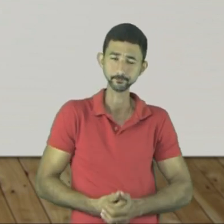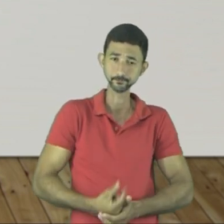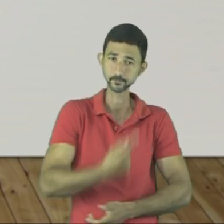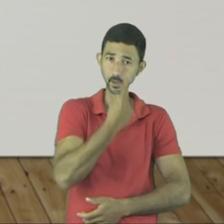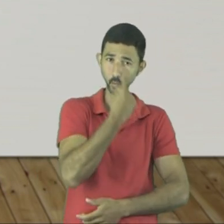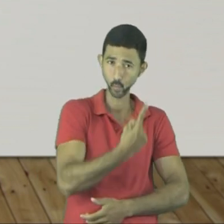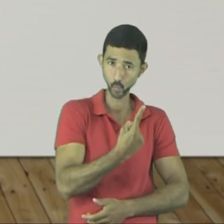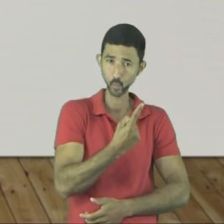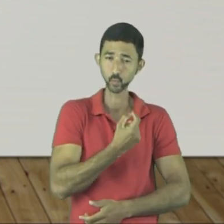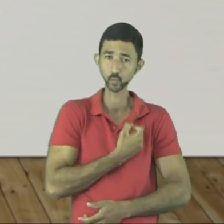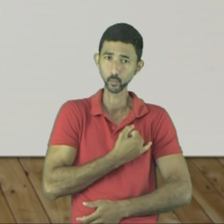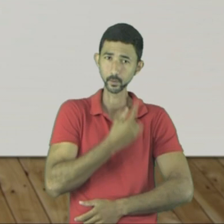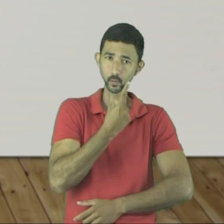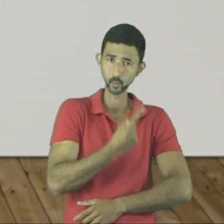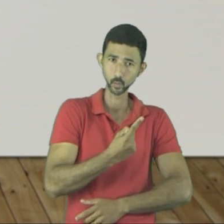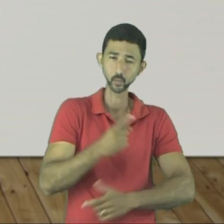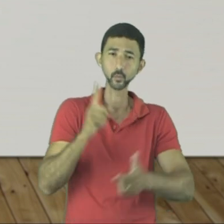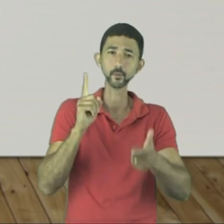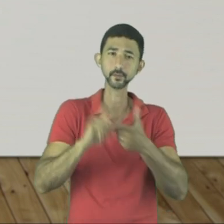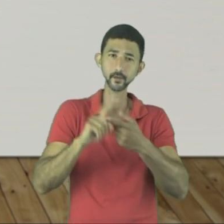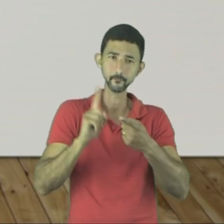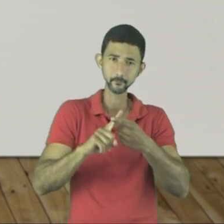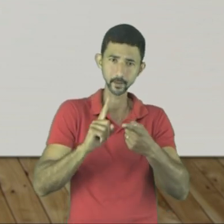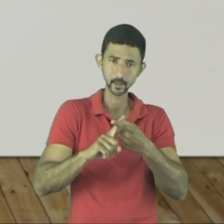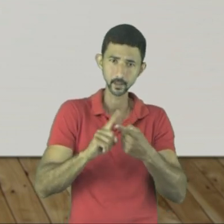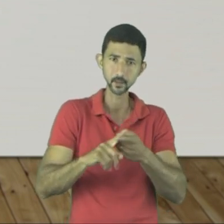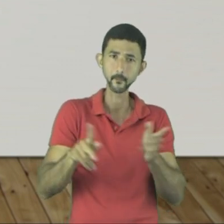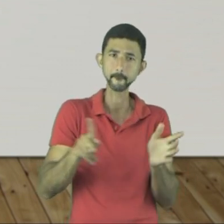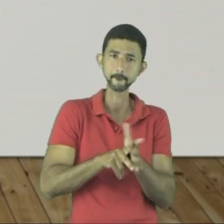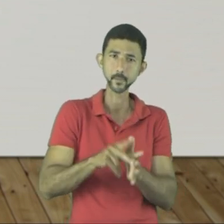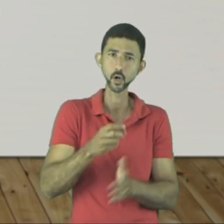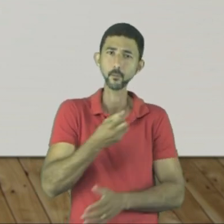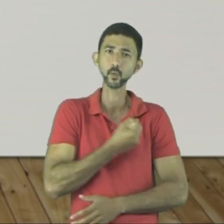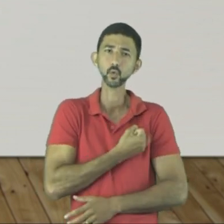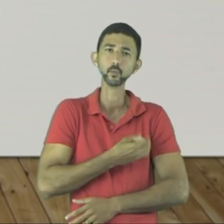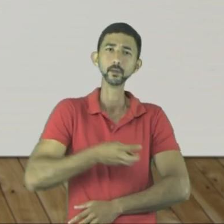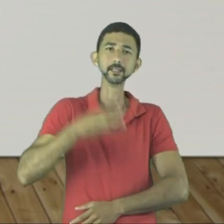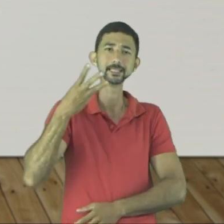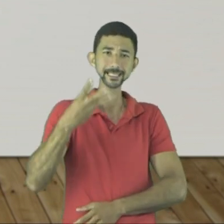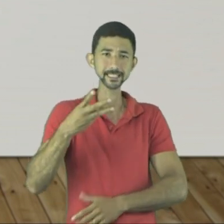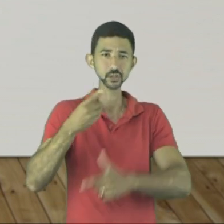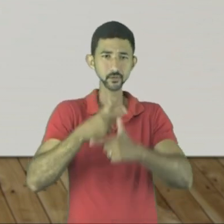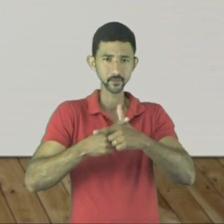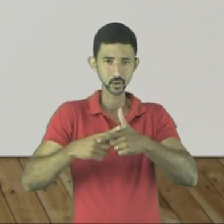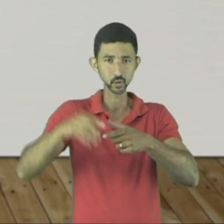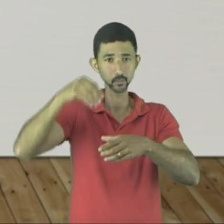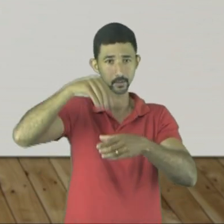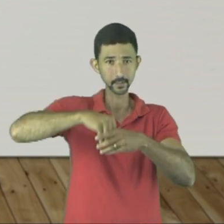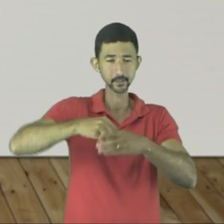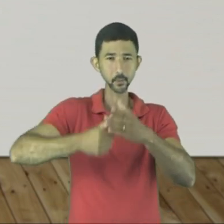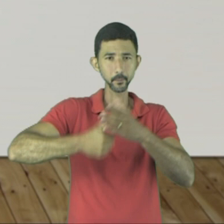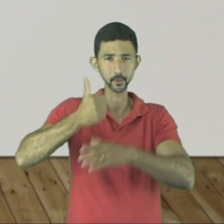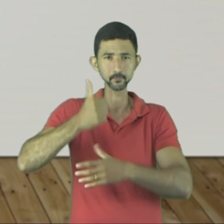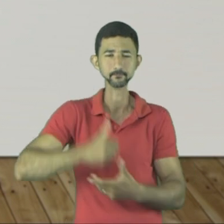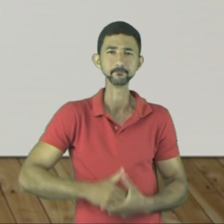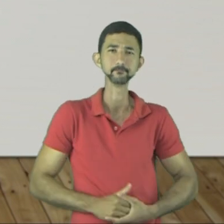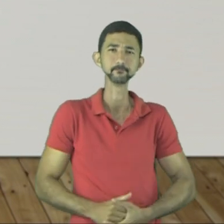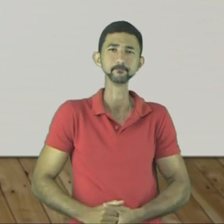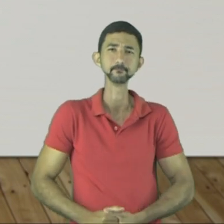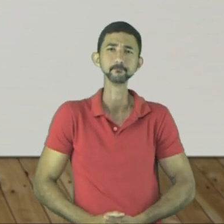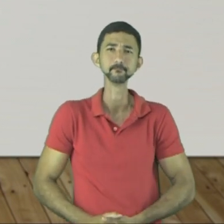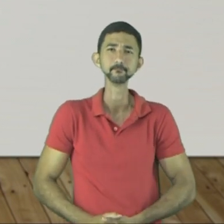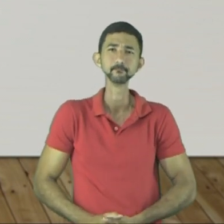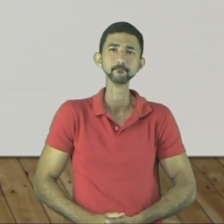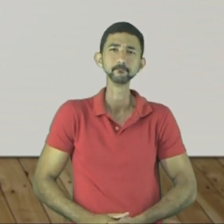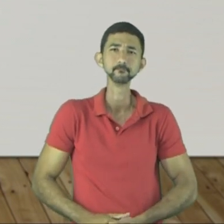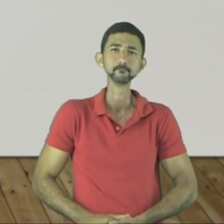o 1 e ele mesmo. Então o 3 está dentro da galera dos números primos. Beleza.